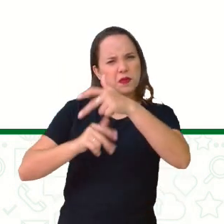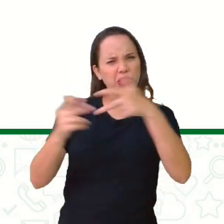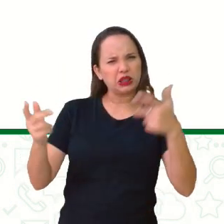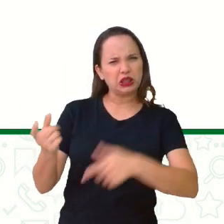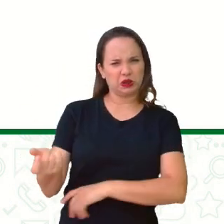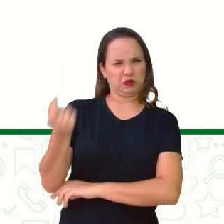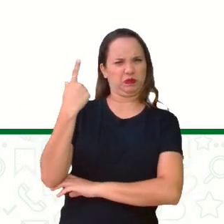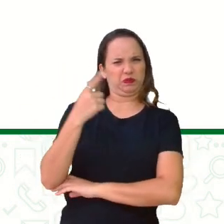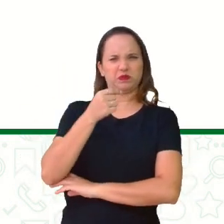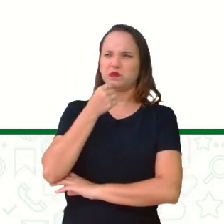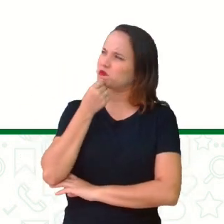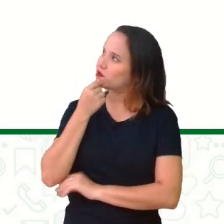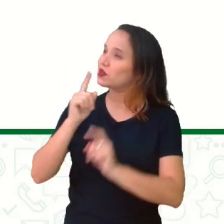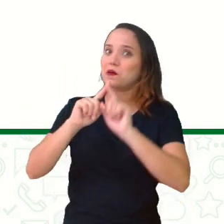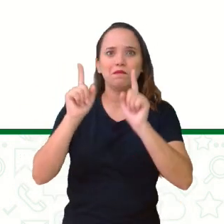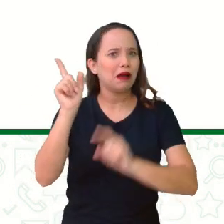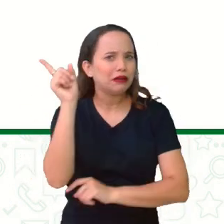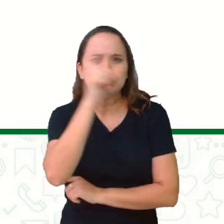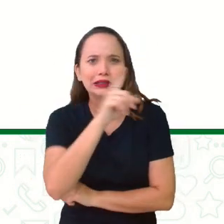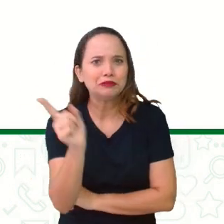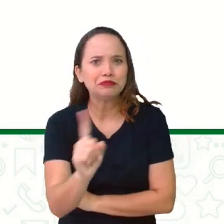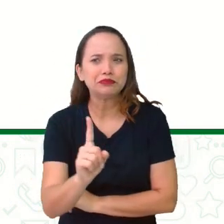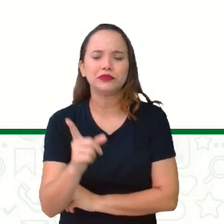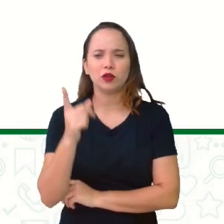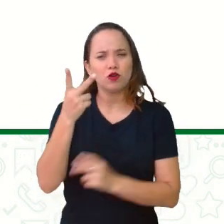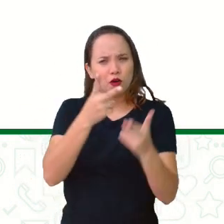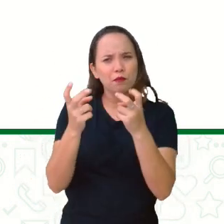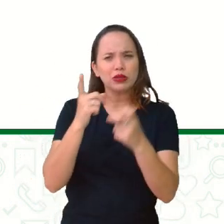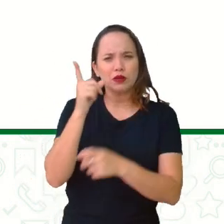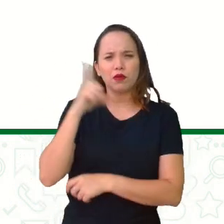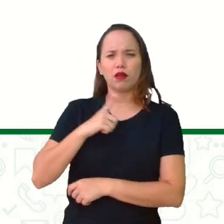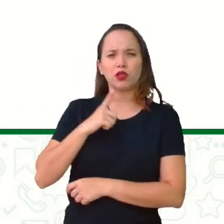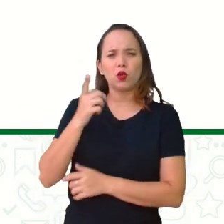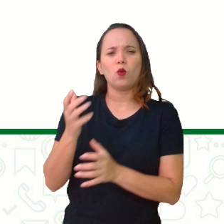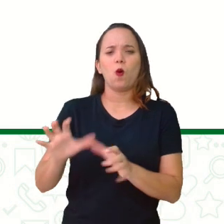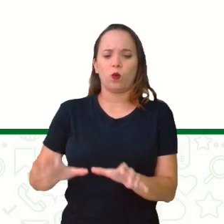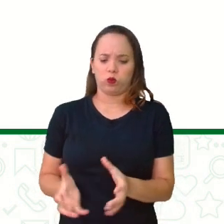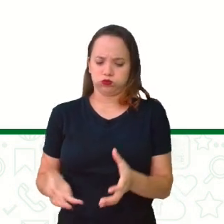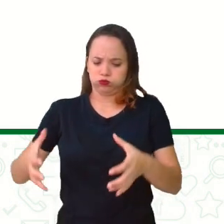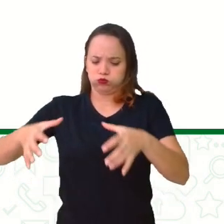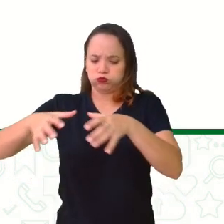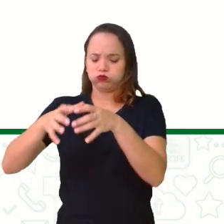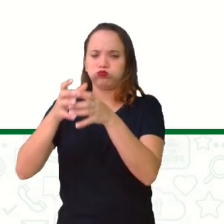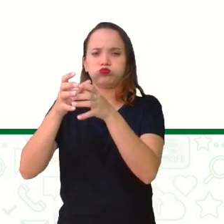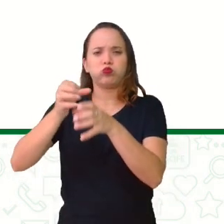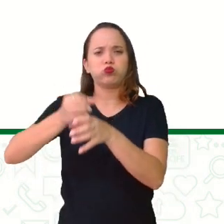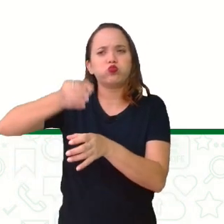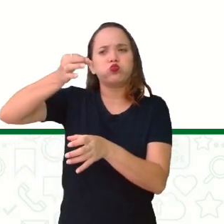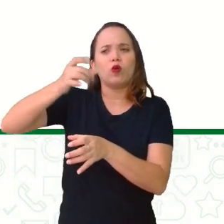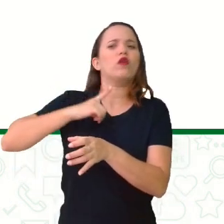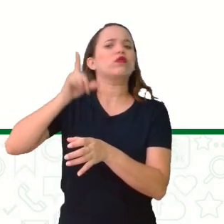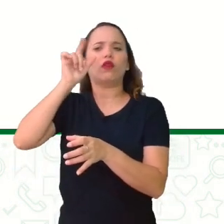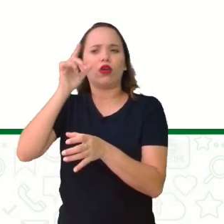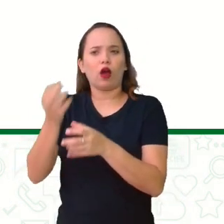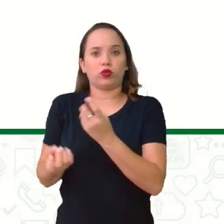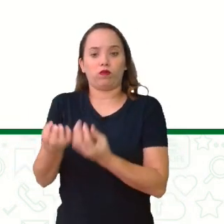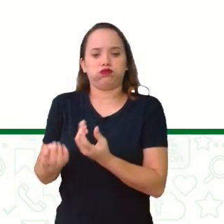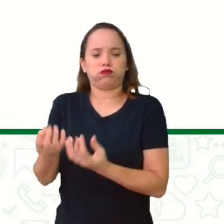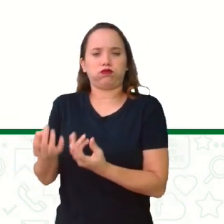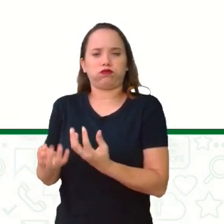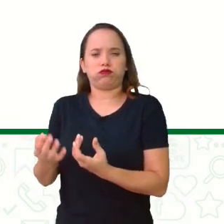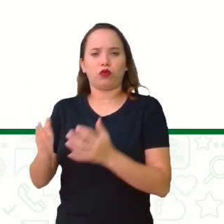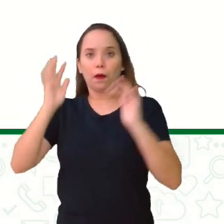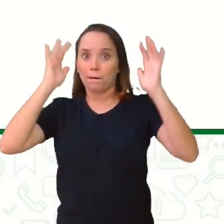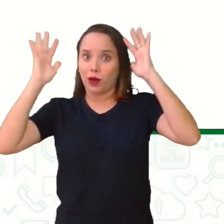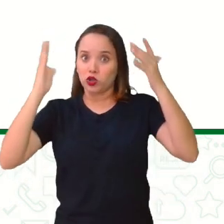Mas não é difícil não, viu, gente? Estão vendo esse potinho que tem água aí fervendo? Pois é. Por exemplo, imagina aqui comigo, olha só o que está dizendo